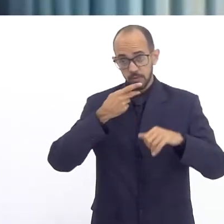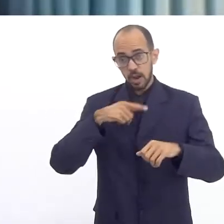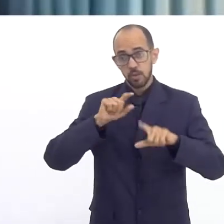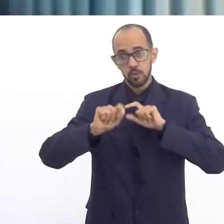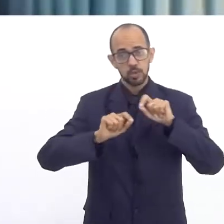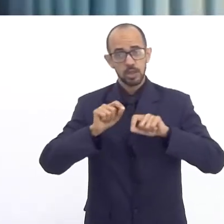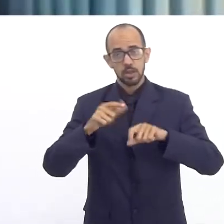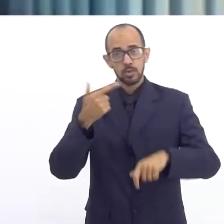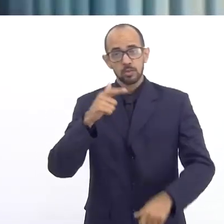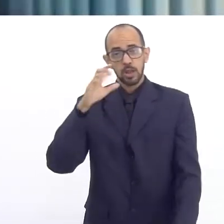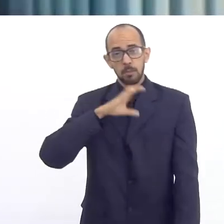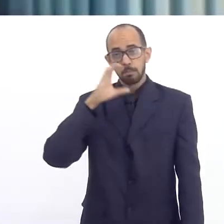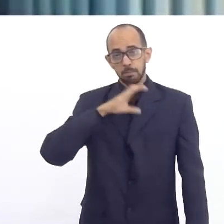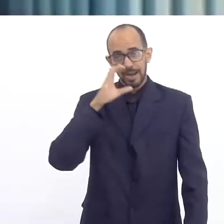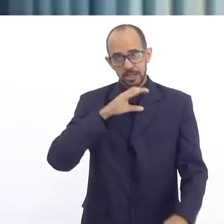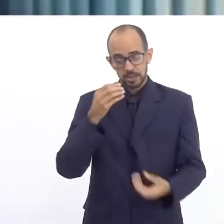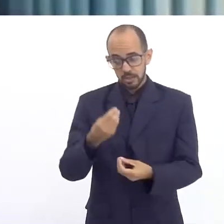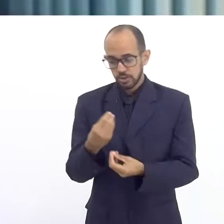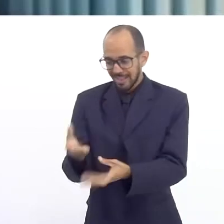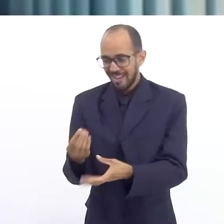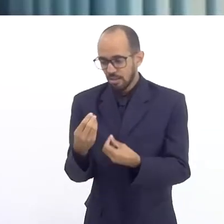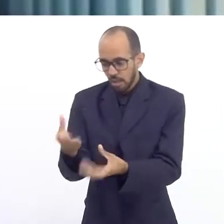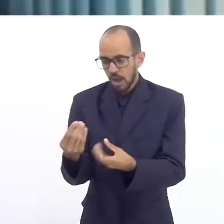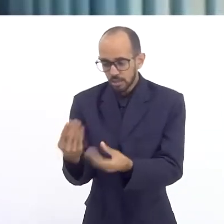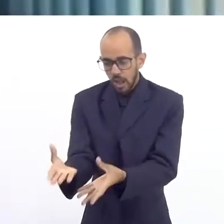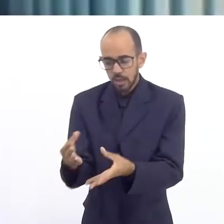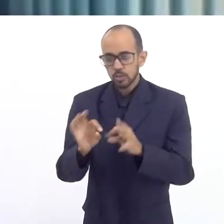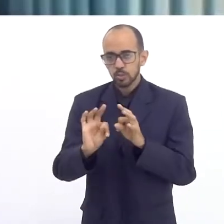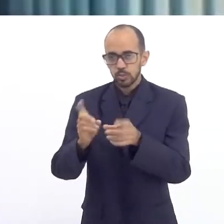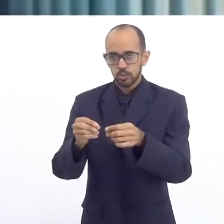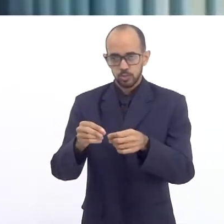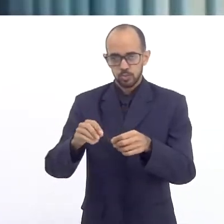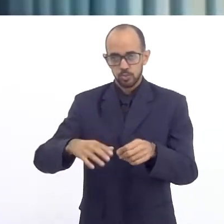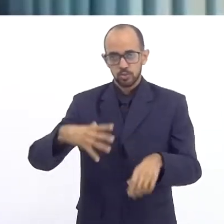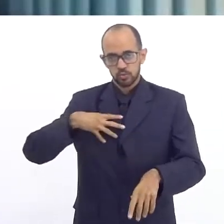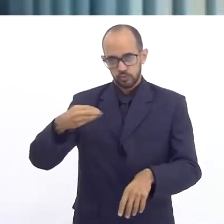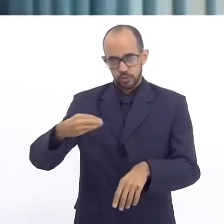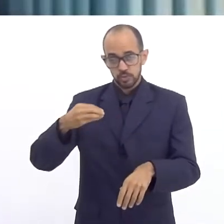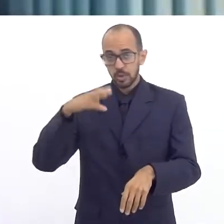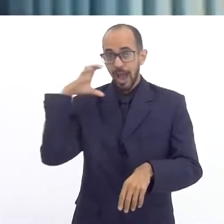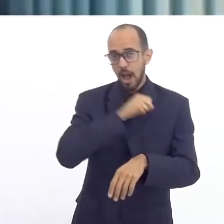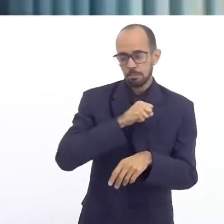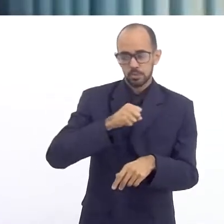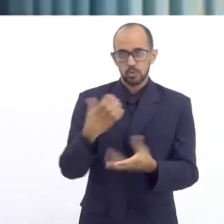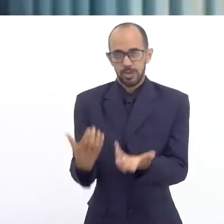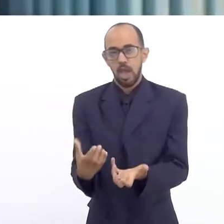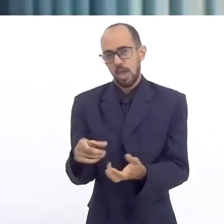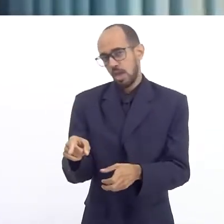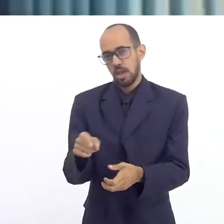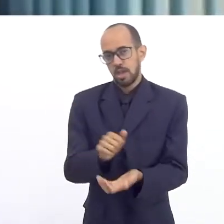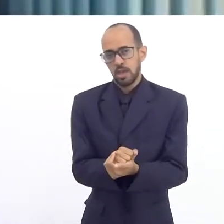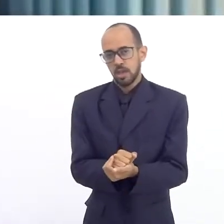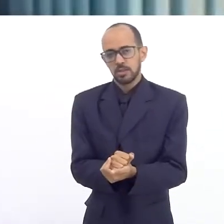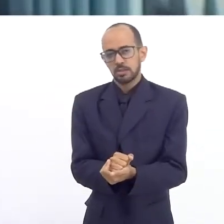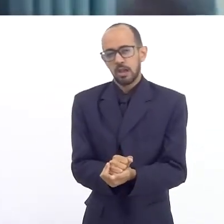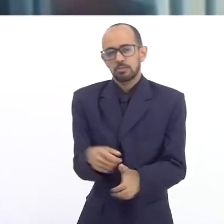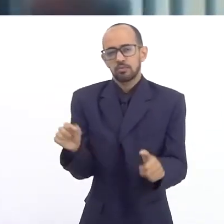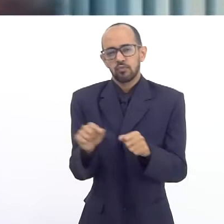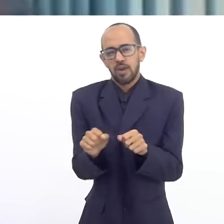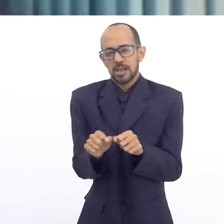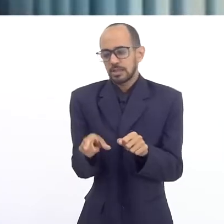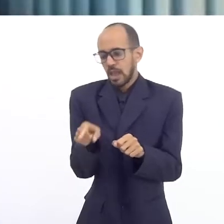muitos pais, não tenham pressa de dar tudo para os filhos, muito cedo, muito rápido, de,